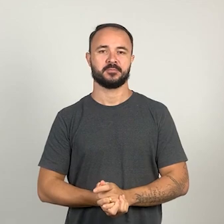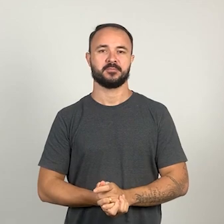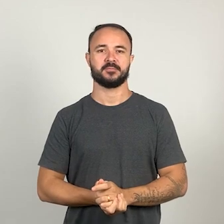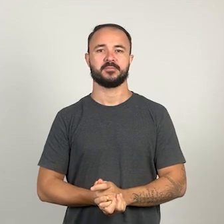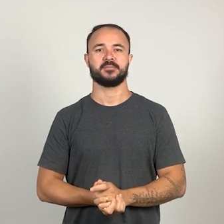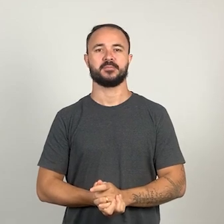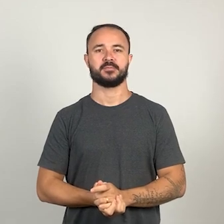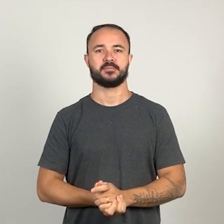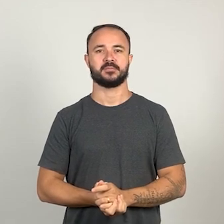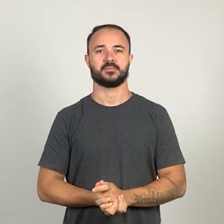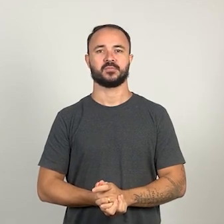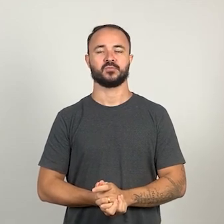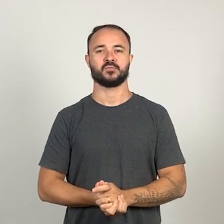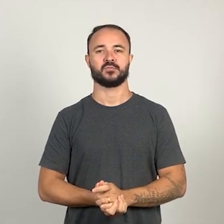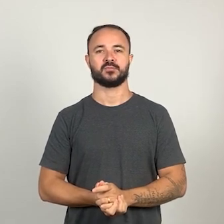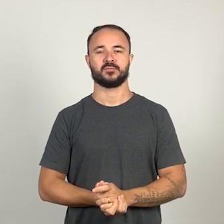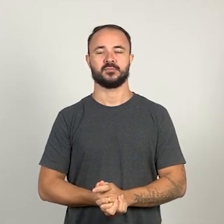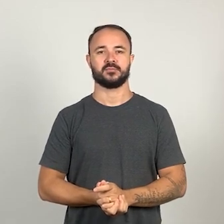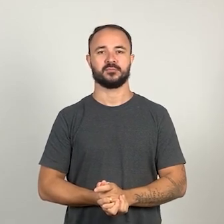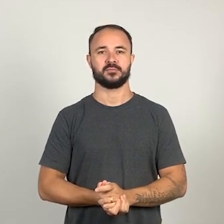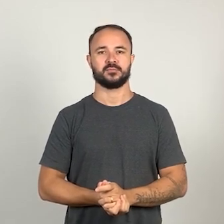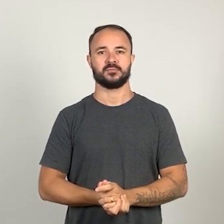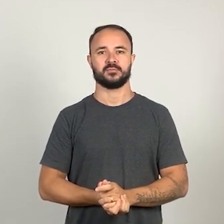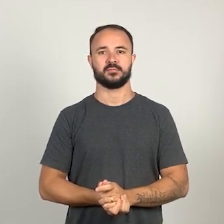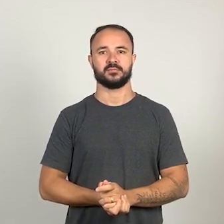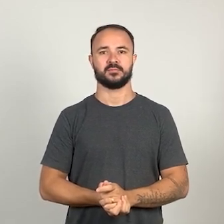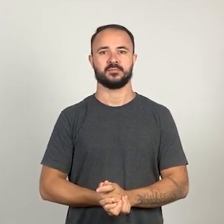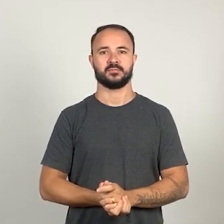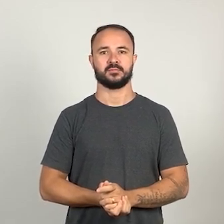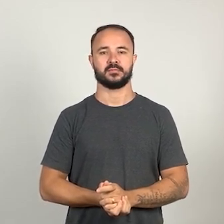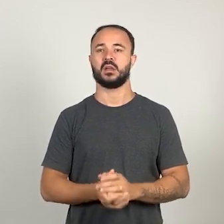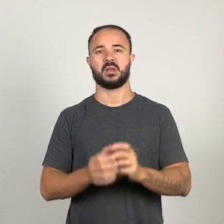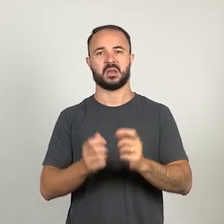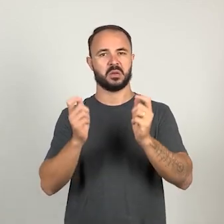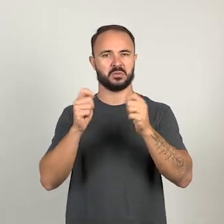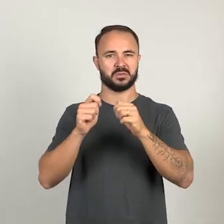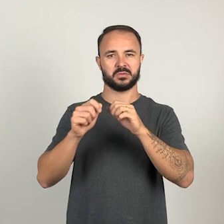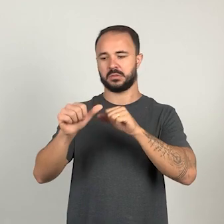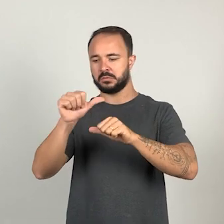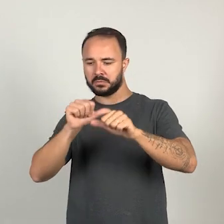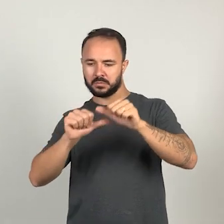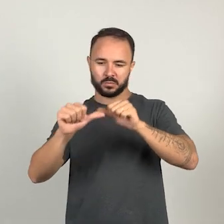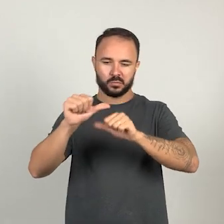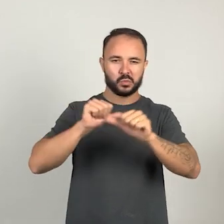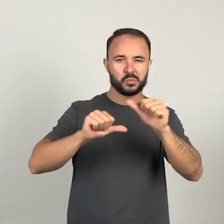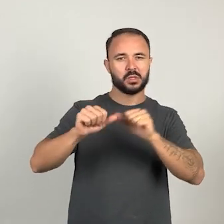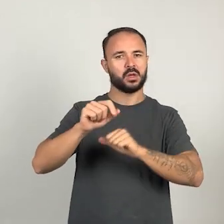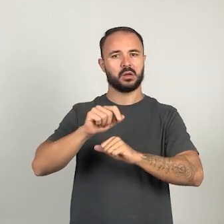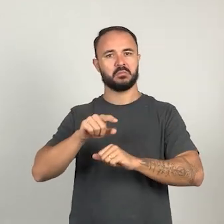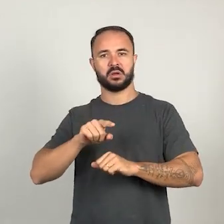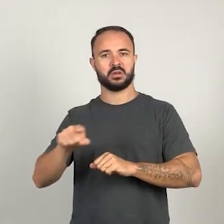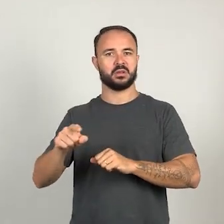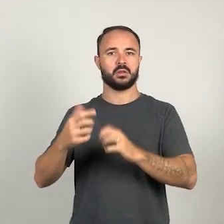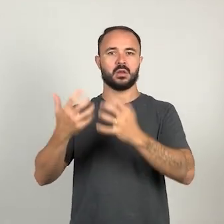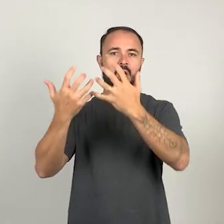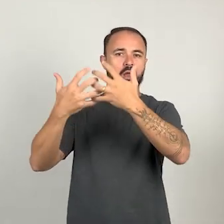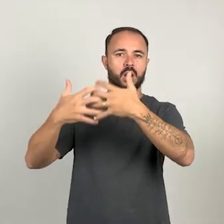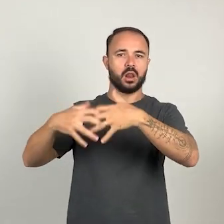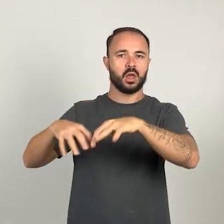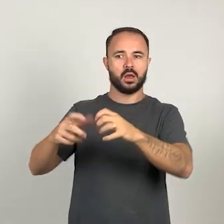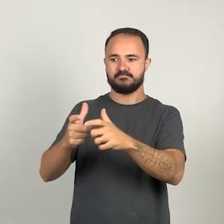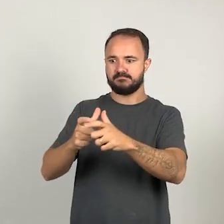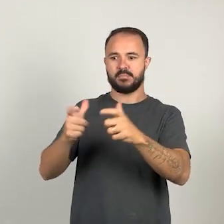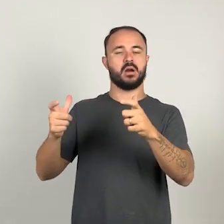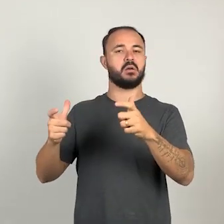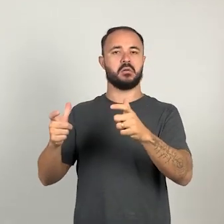dentes. E o segundo peão, podemos modificá-lo. Vamos colocar uma engrenagem com espessura